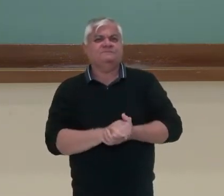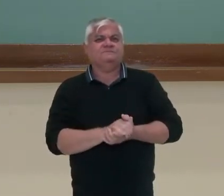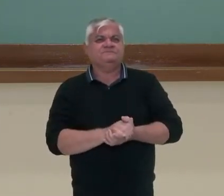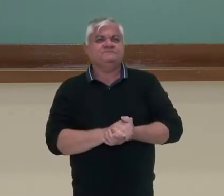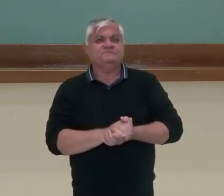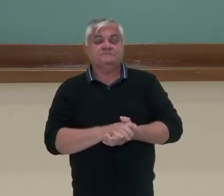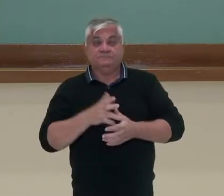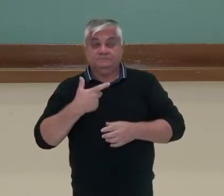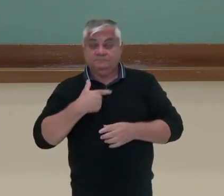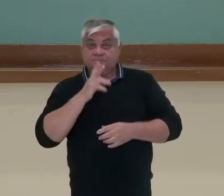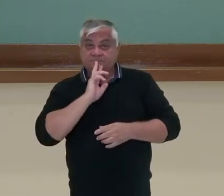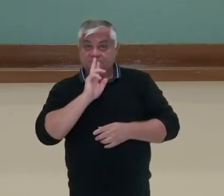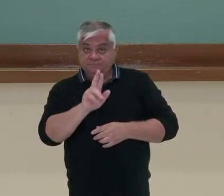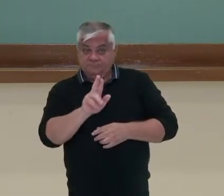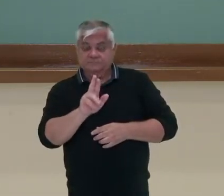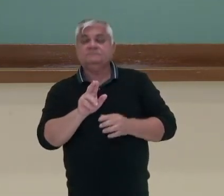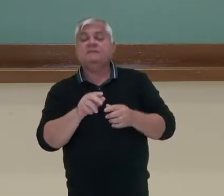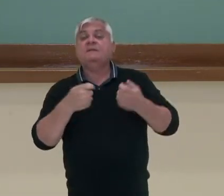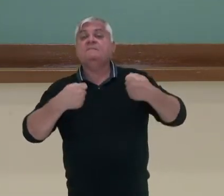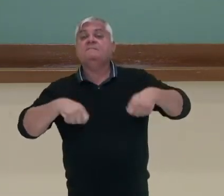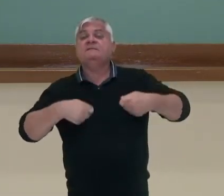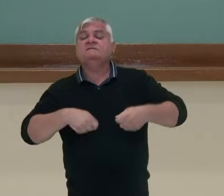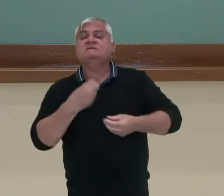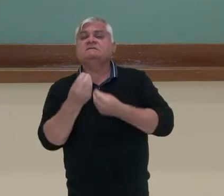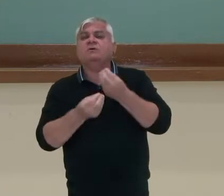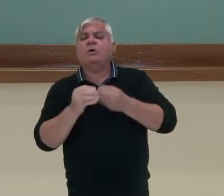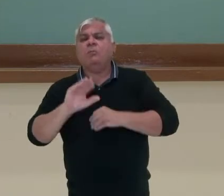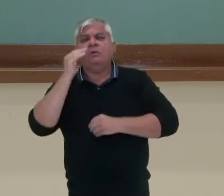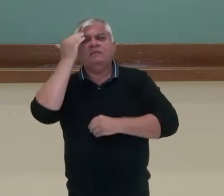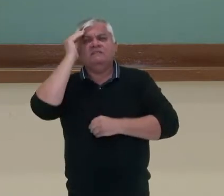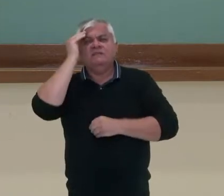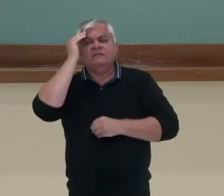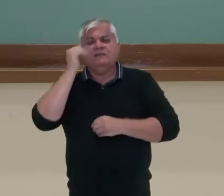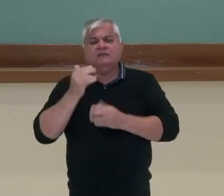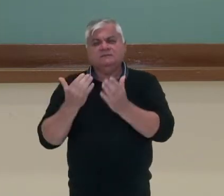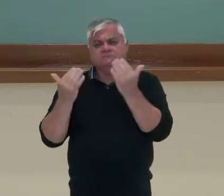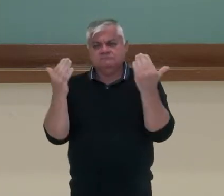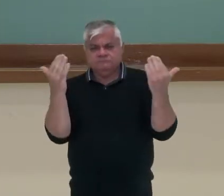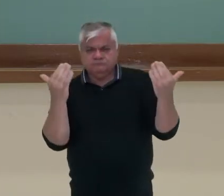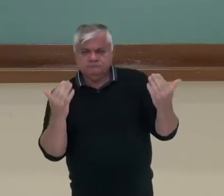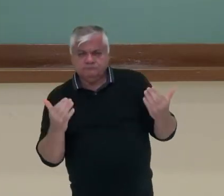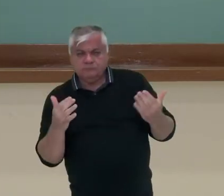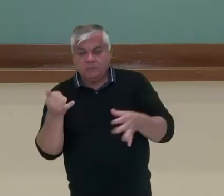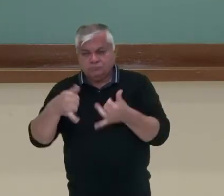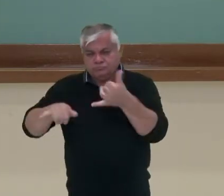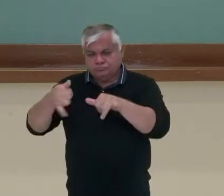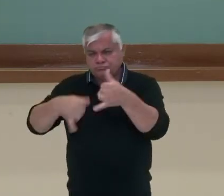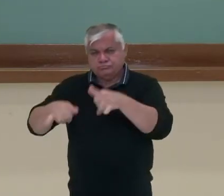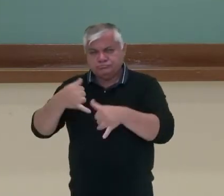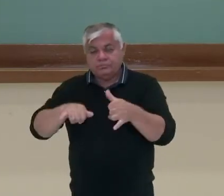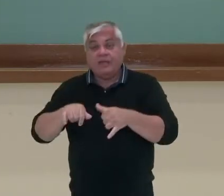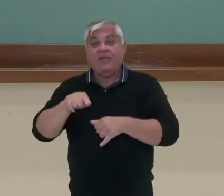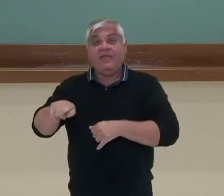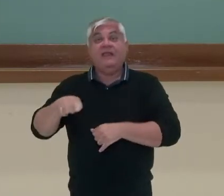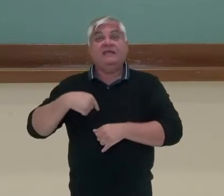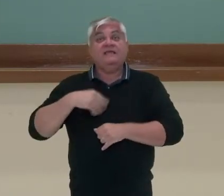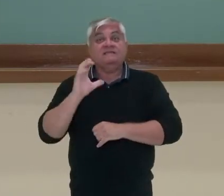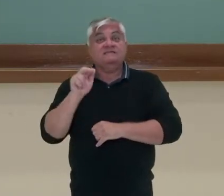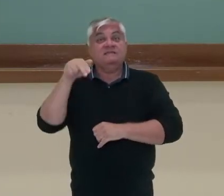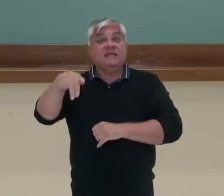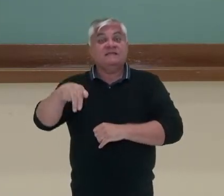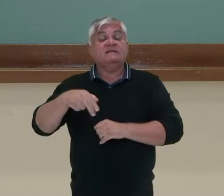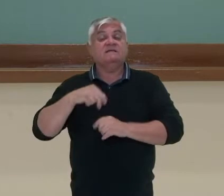para responder esse questionamento, é preciso compreender que quando a análise de uma reação, cinética química irá se preocupar com